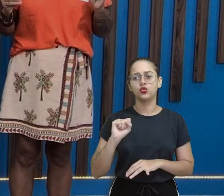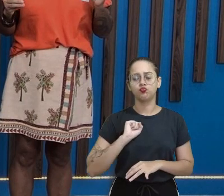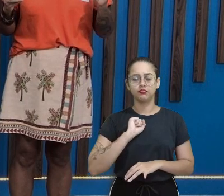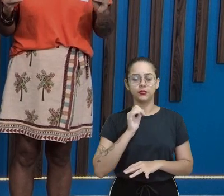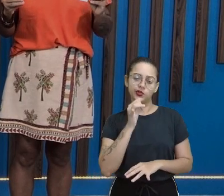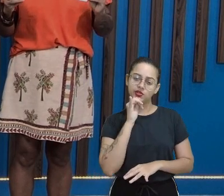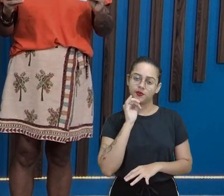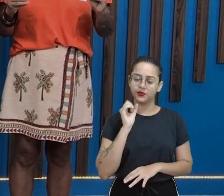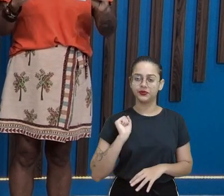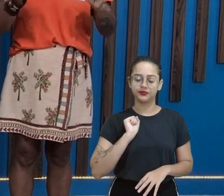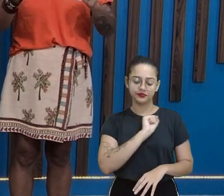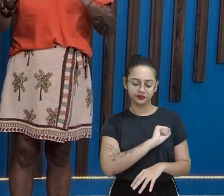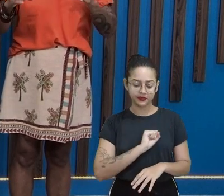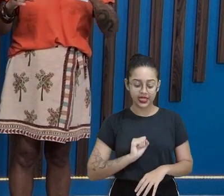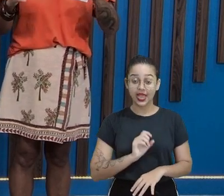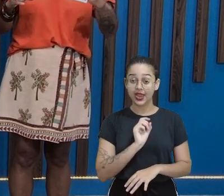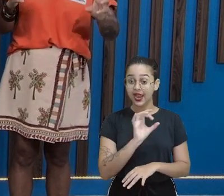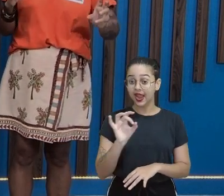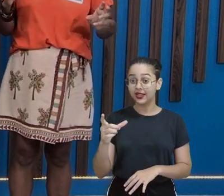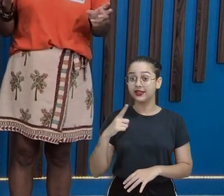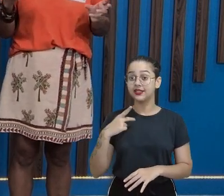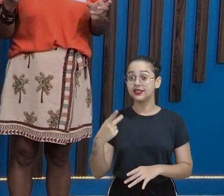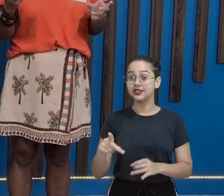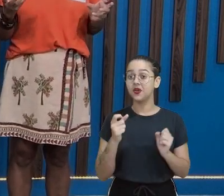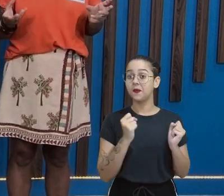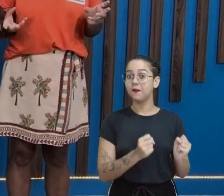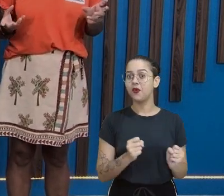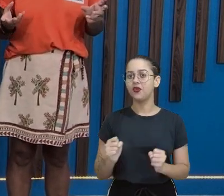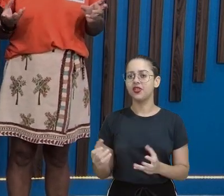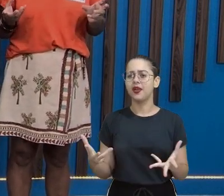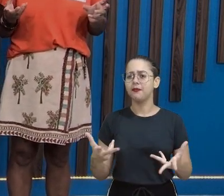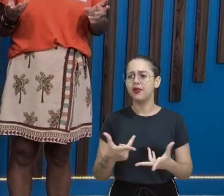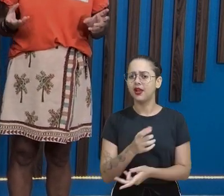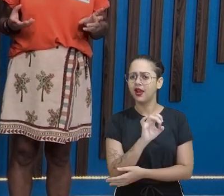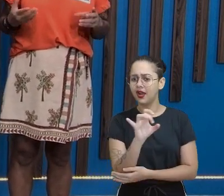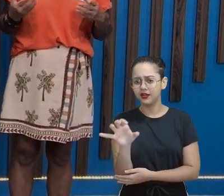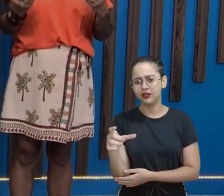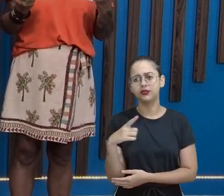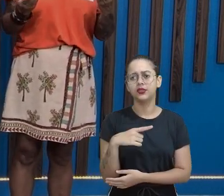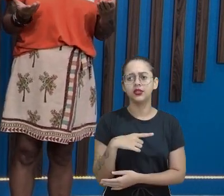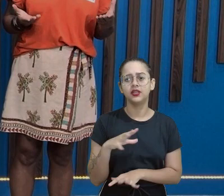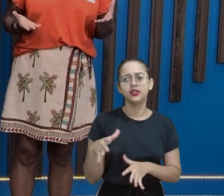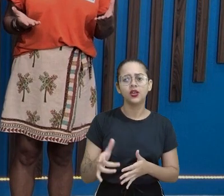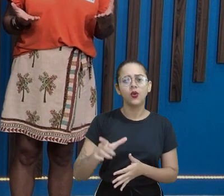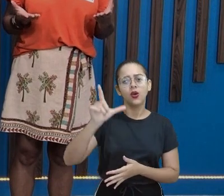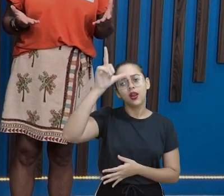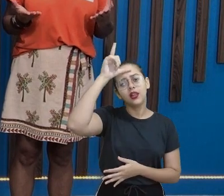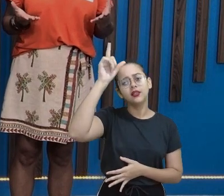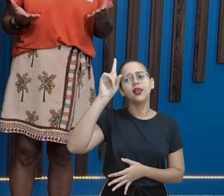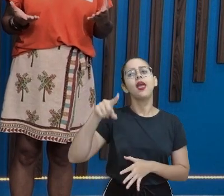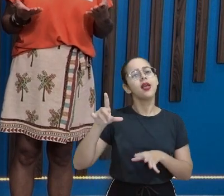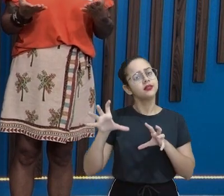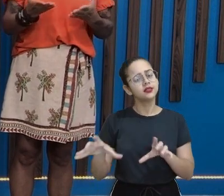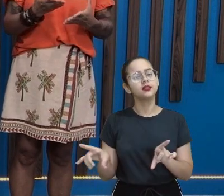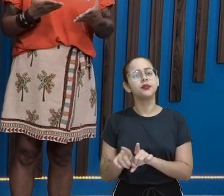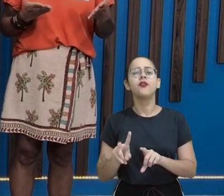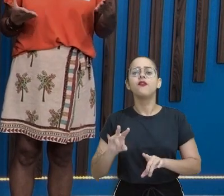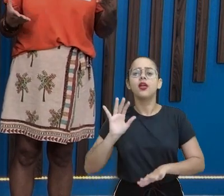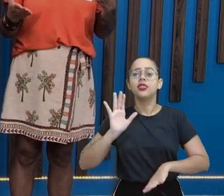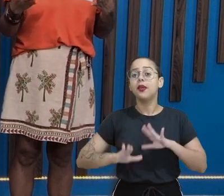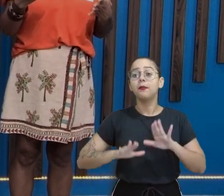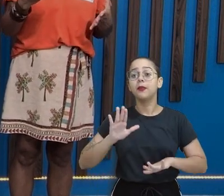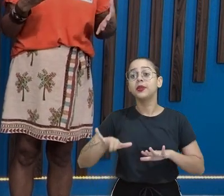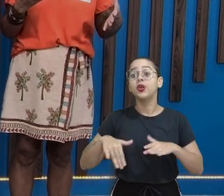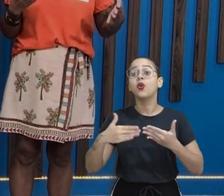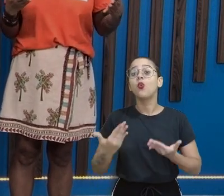ele tem, cada um tem o seu poder, cada um tem a sua habilidade. Com a liderança também é assim. E vai depender de que momento